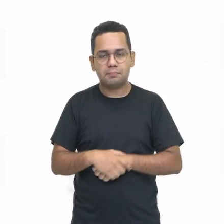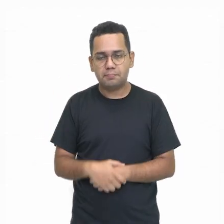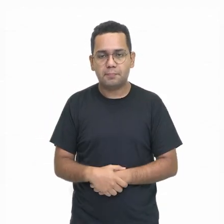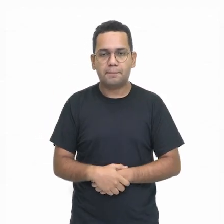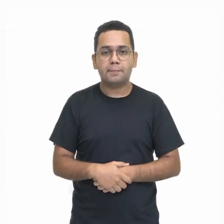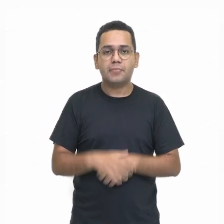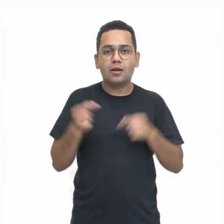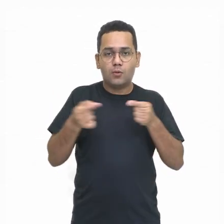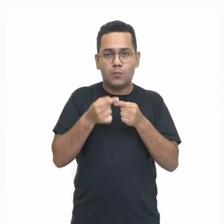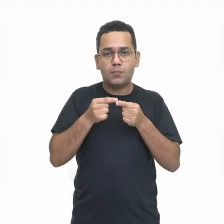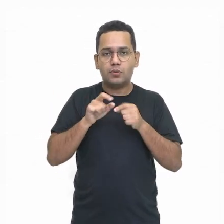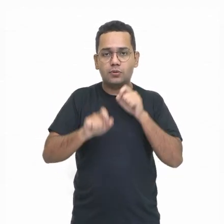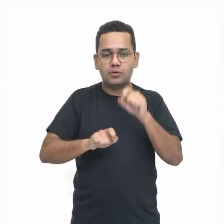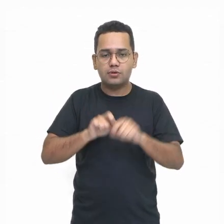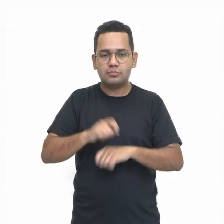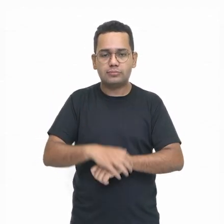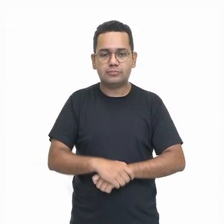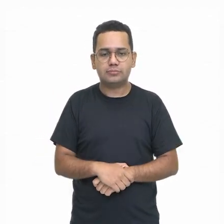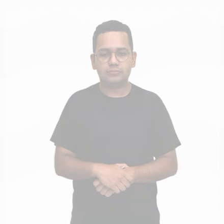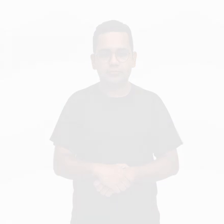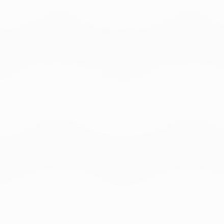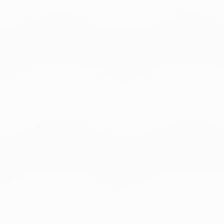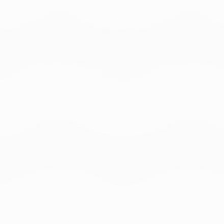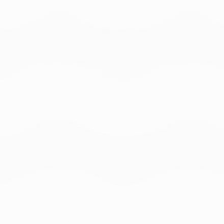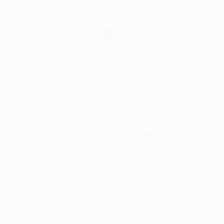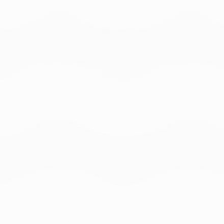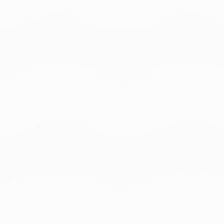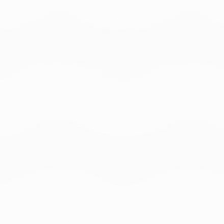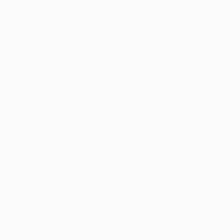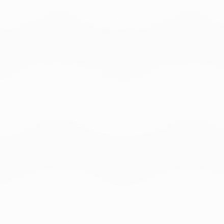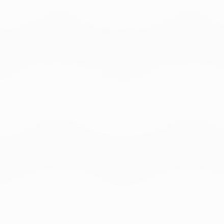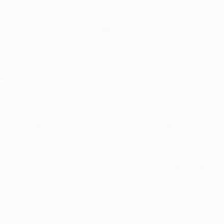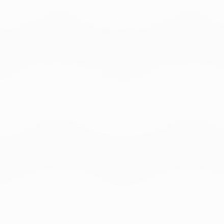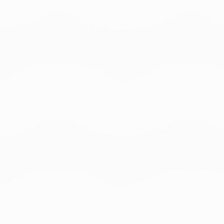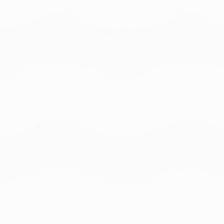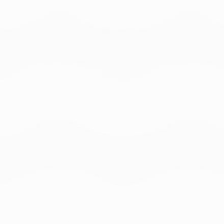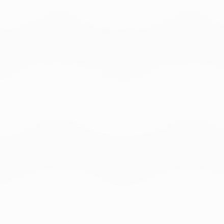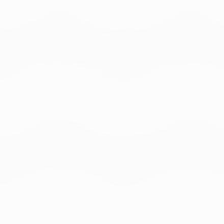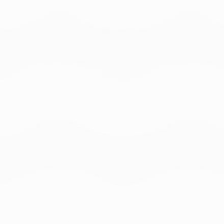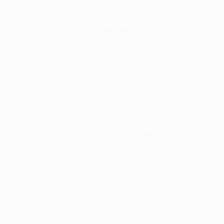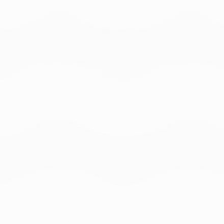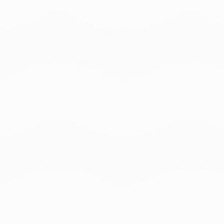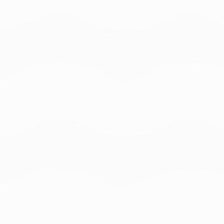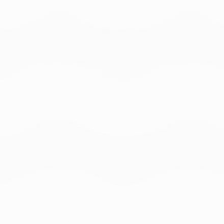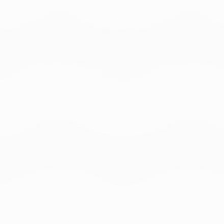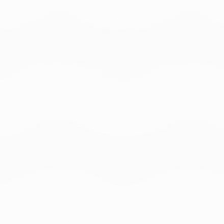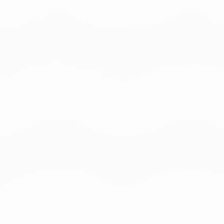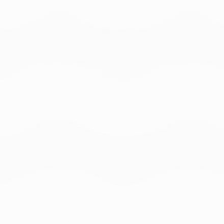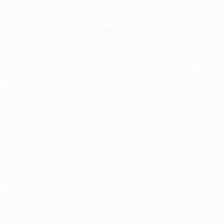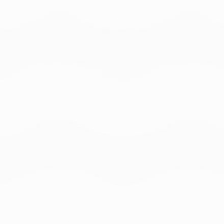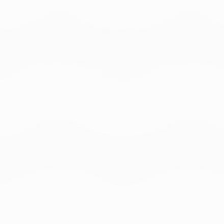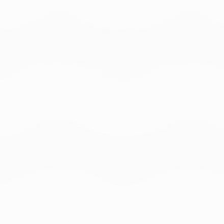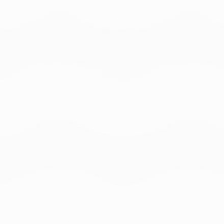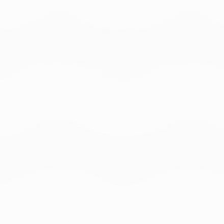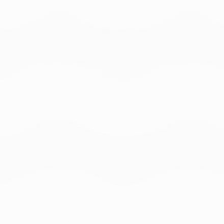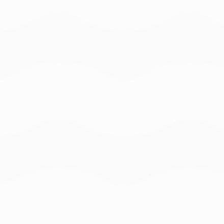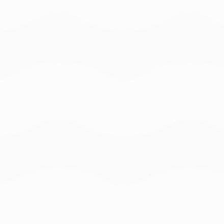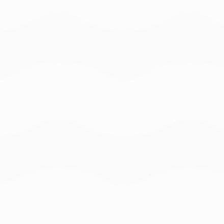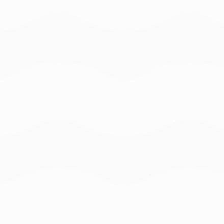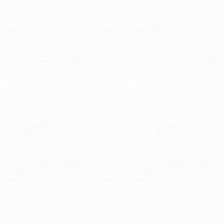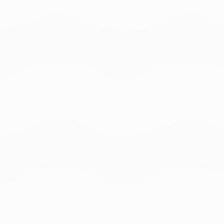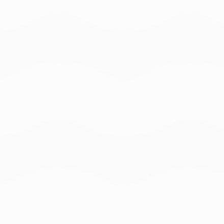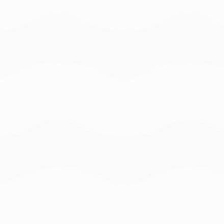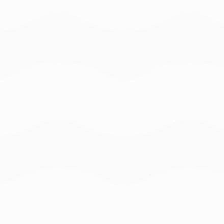por exemplo, eles são ali, participam dessa ciclagem de nutrientes, né, ao